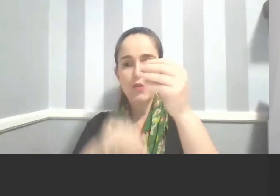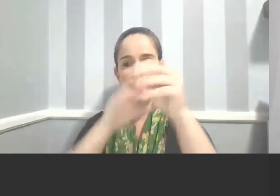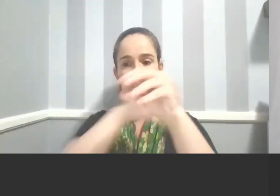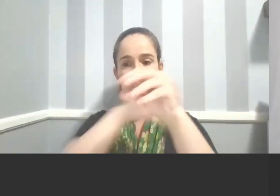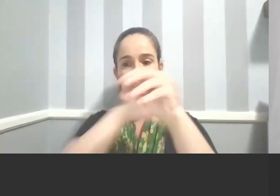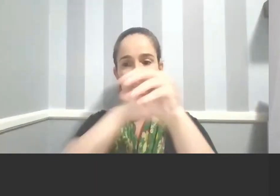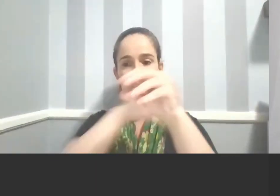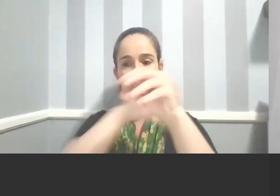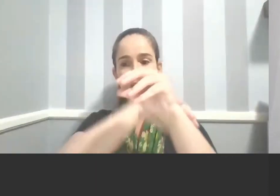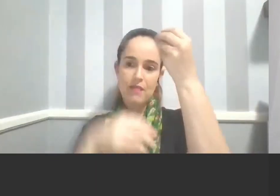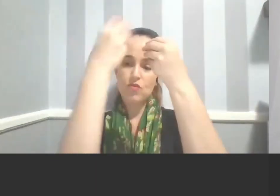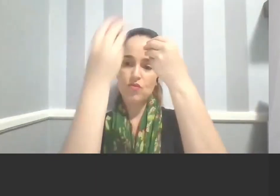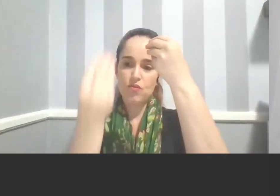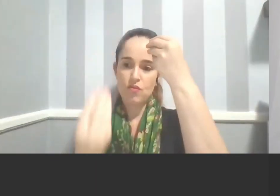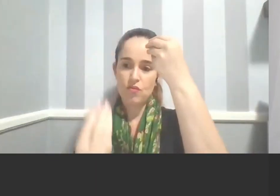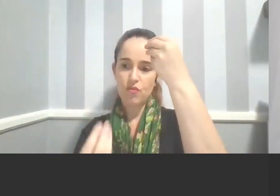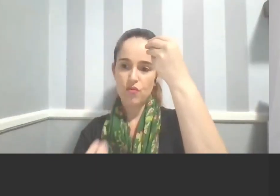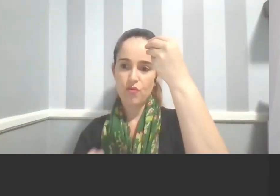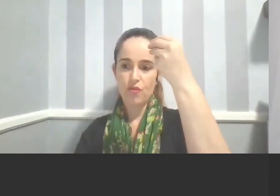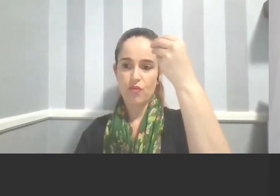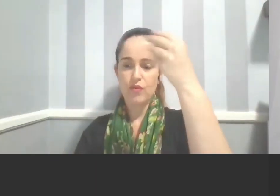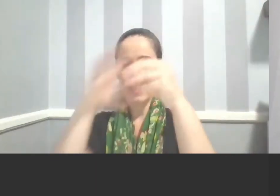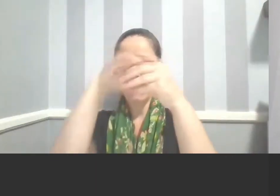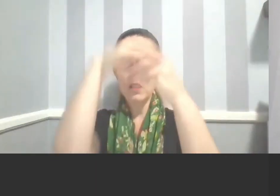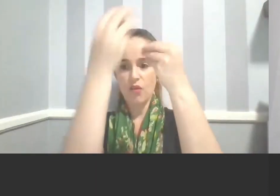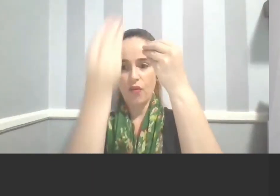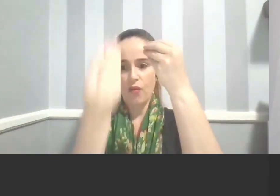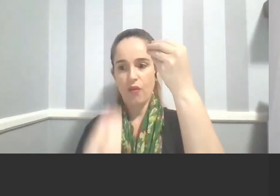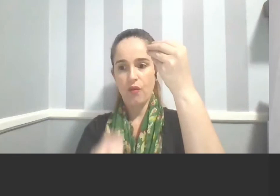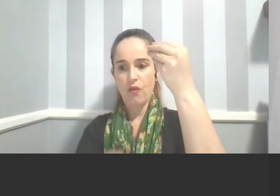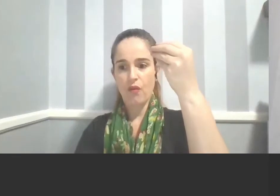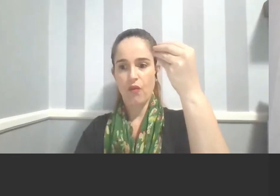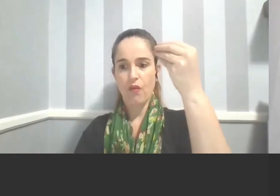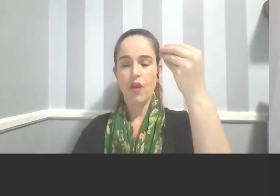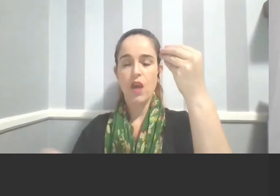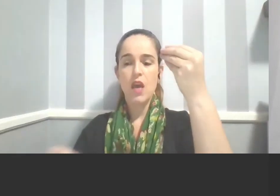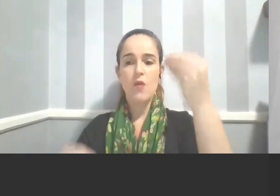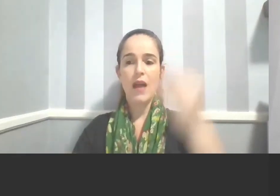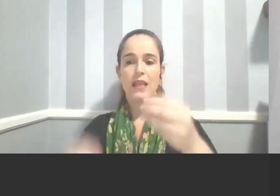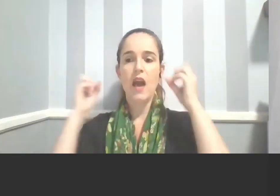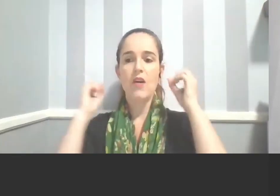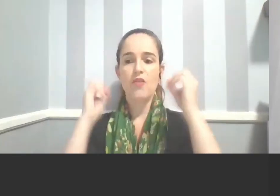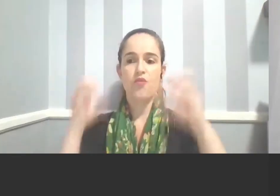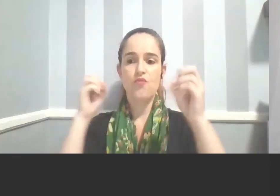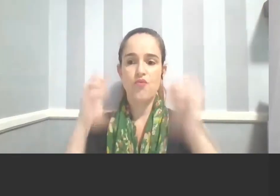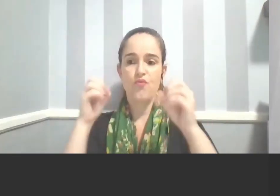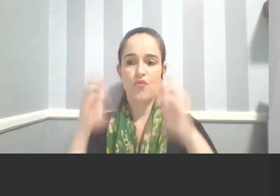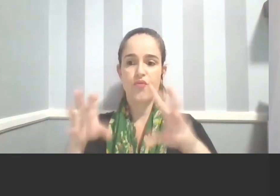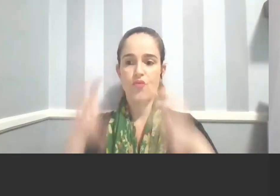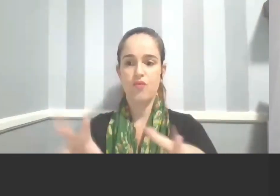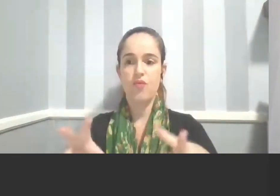mais lento. Ele baba, ele vai... Tá aquela coisinha assim, ó. E o arterial